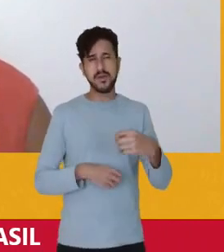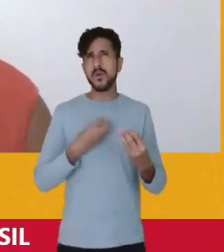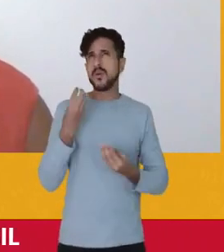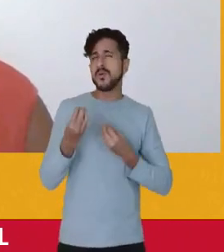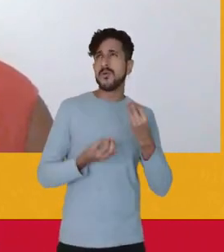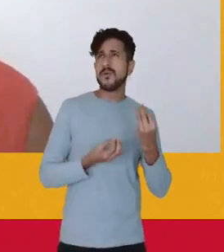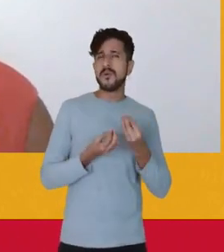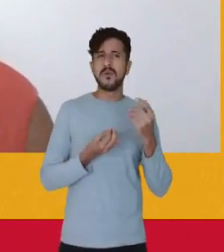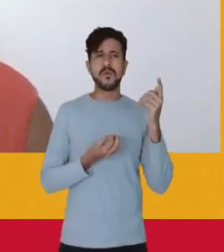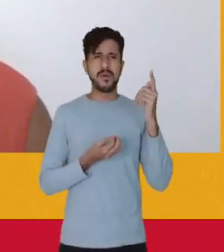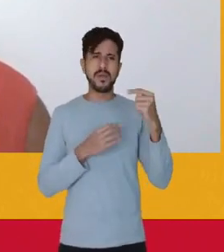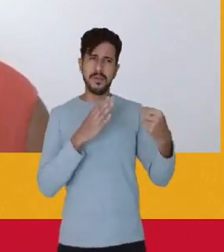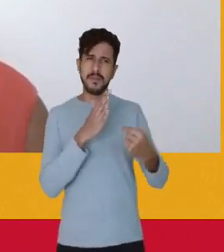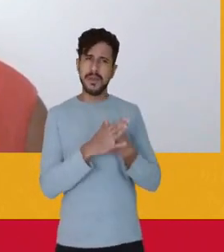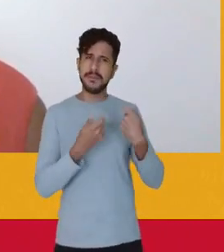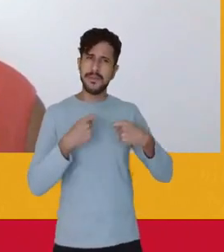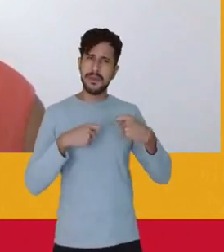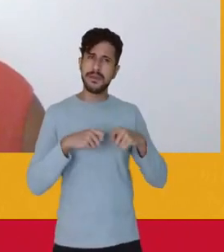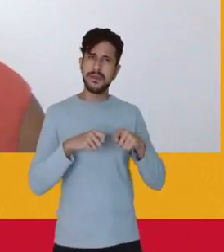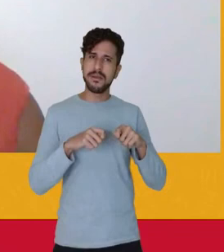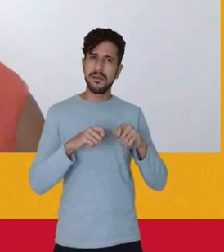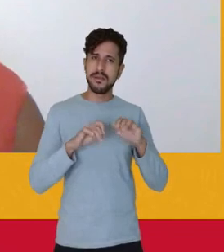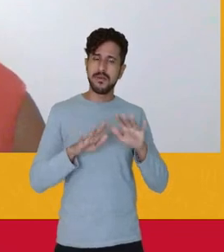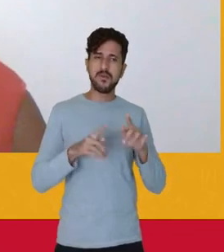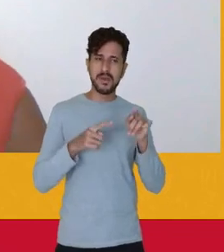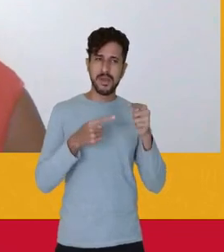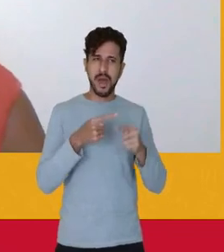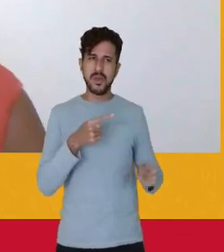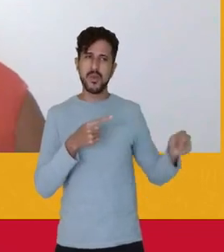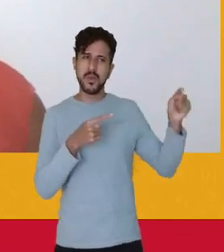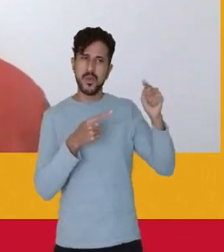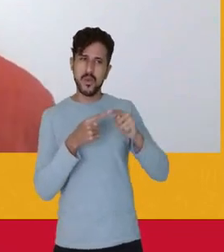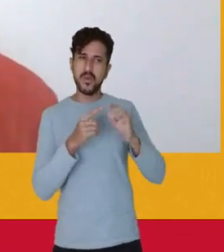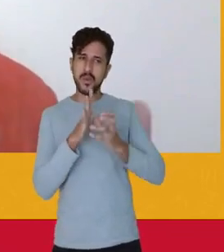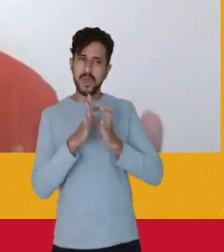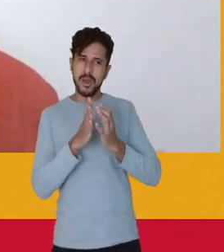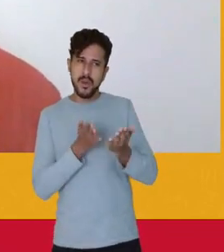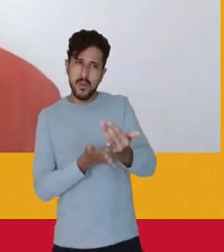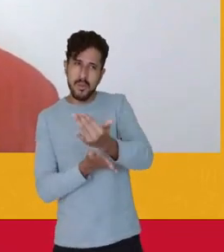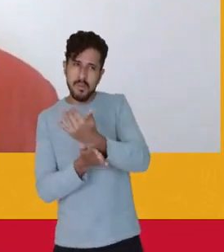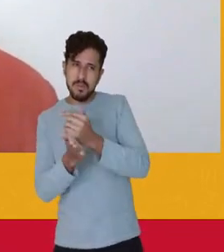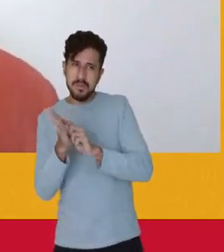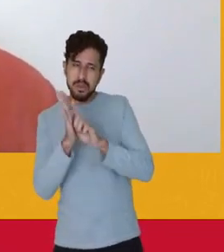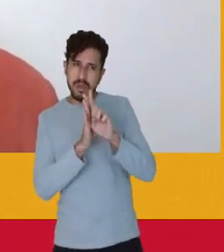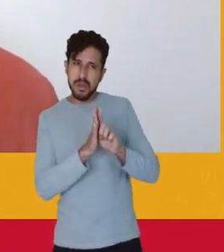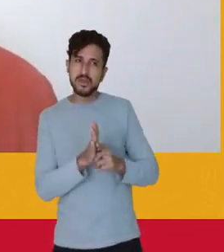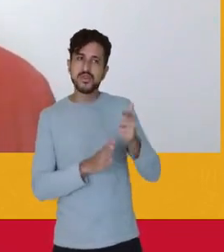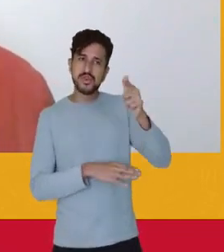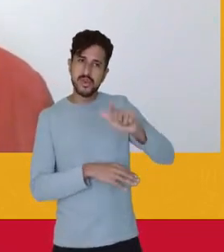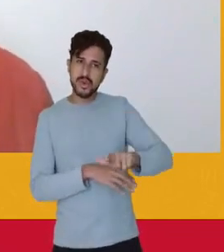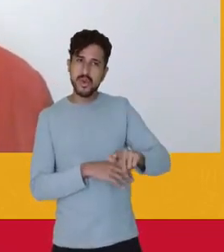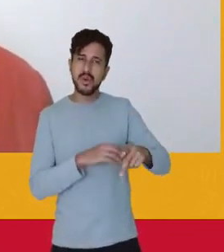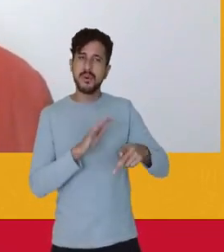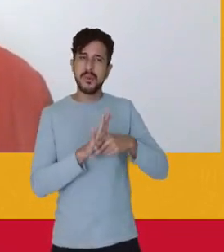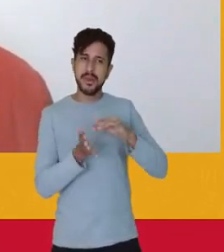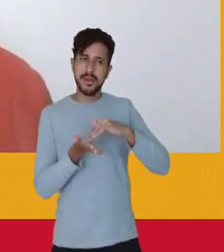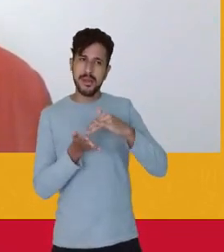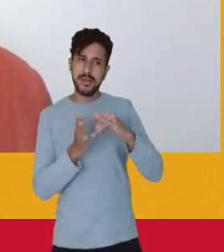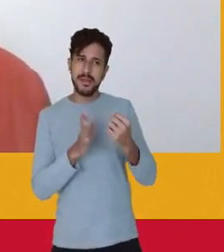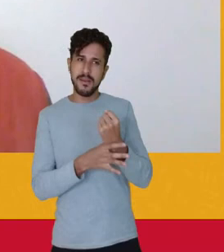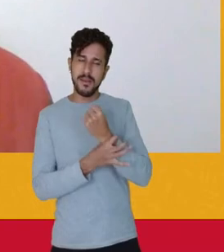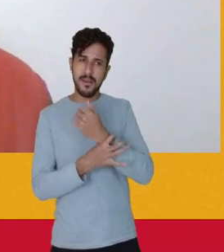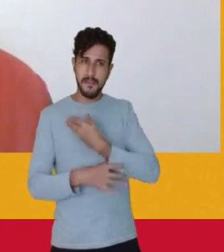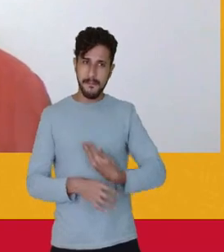que é possível? Essa pergunta precisa ficar. Você atualizou os dados que foram coletados novamente pela Secretaria de